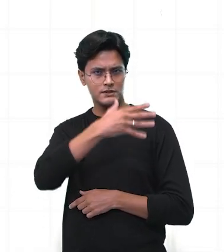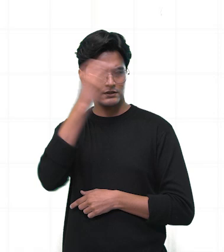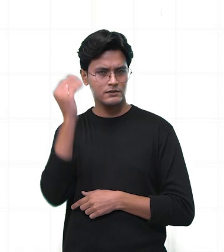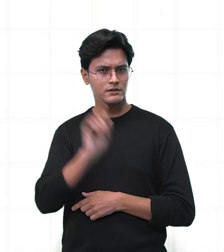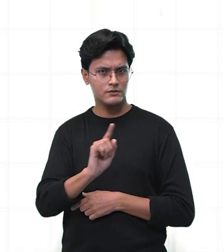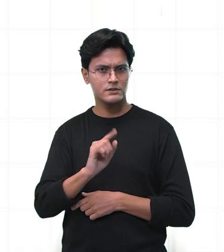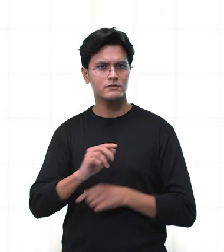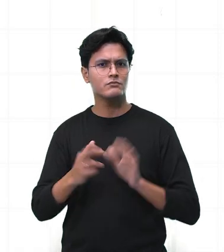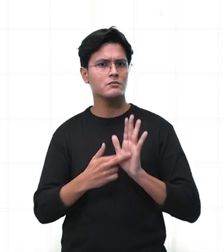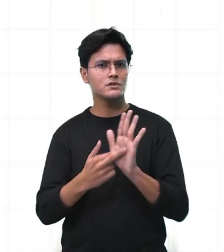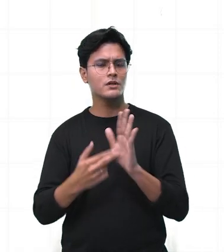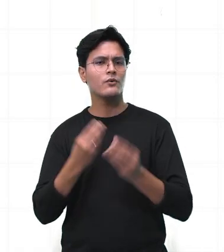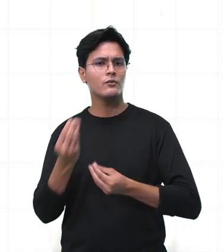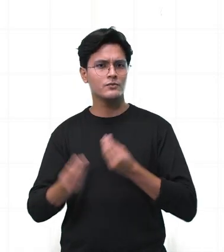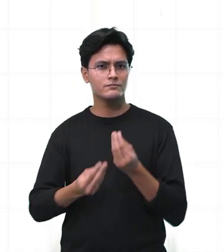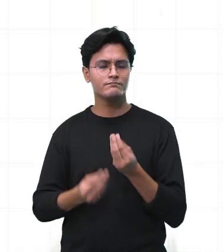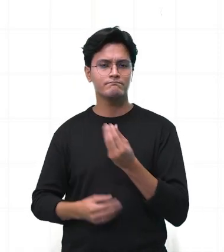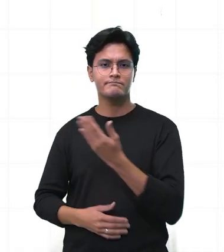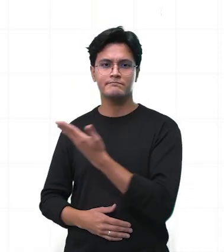assim.